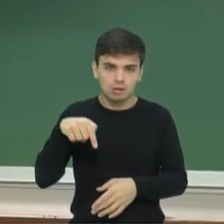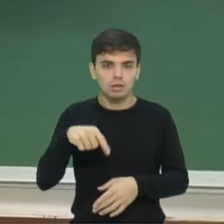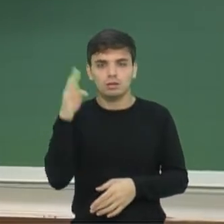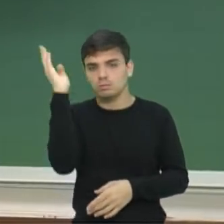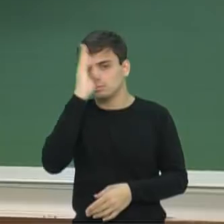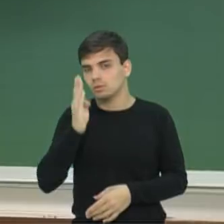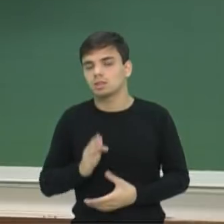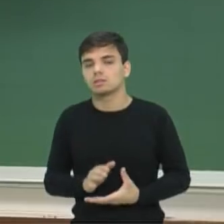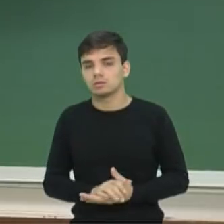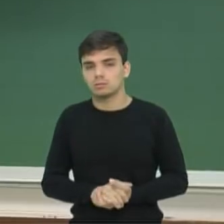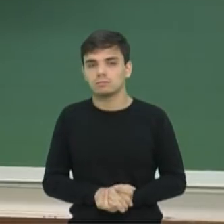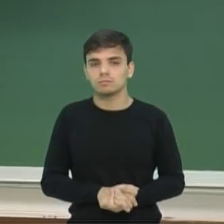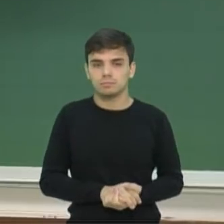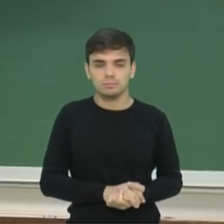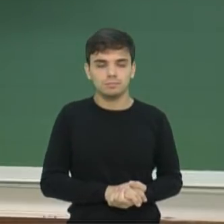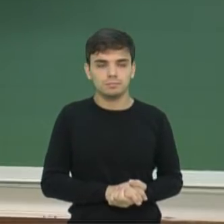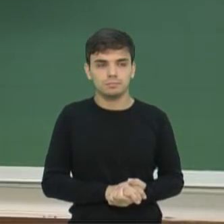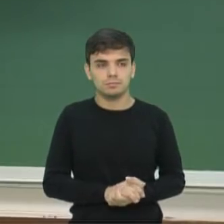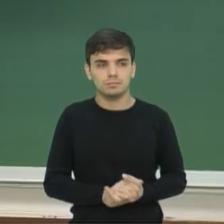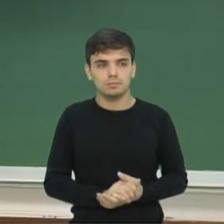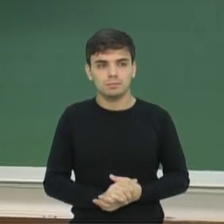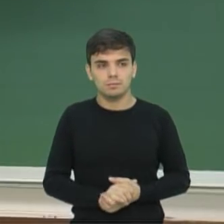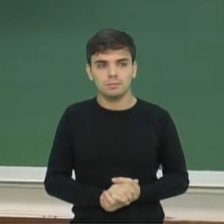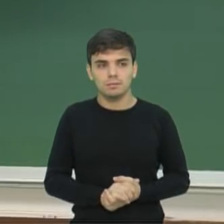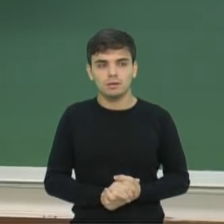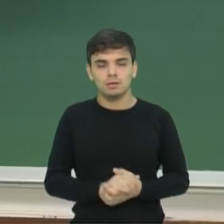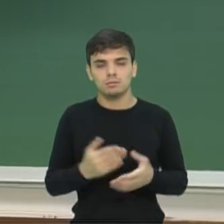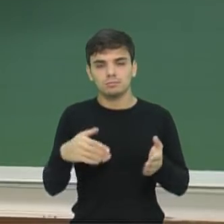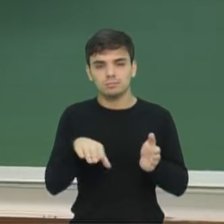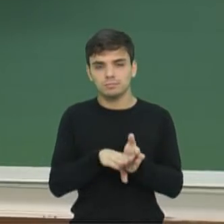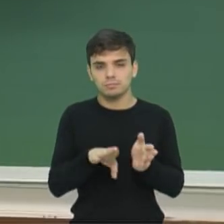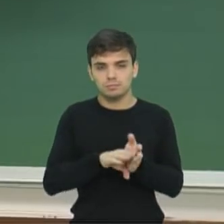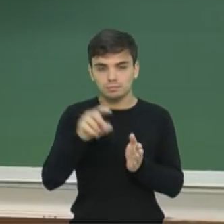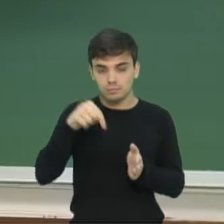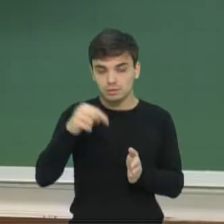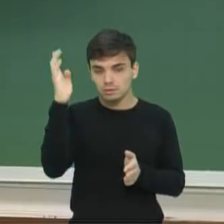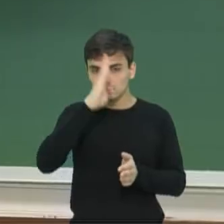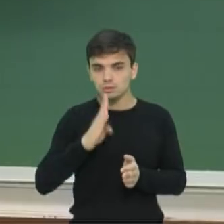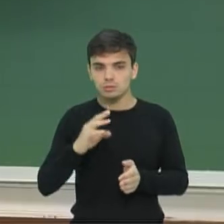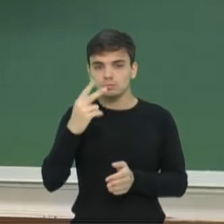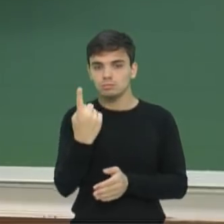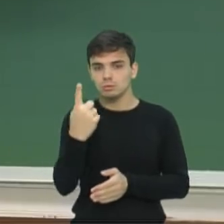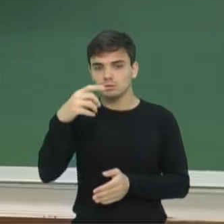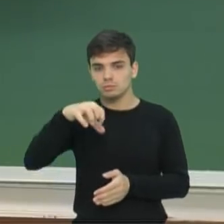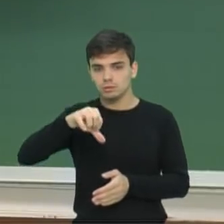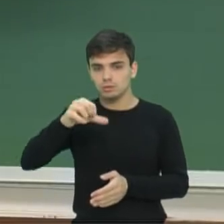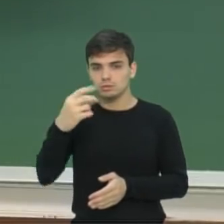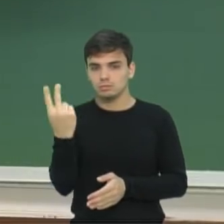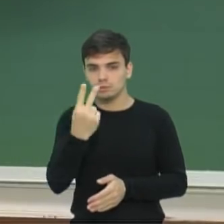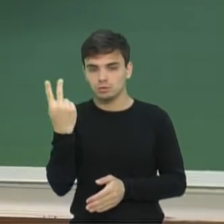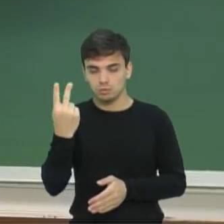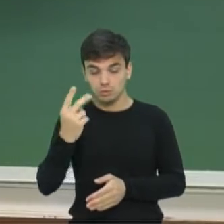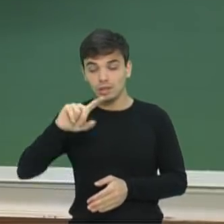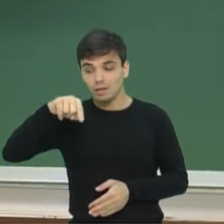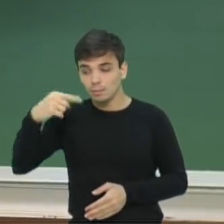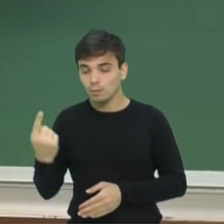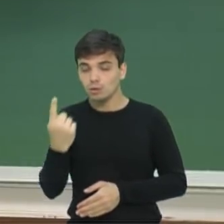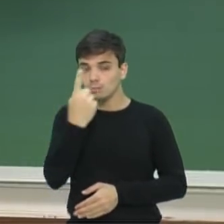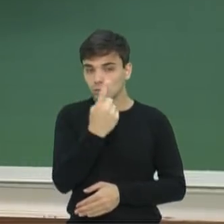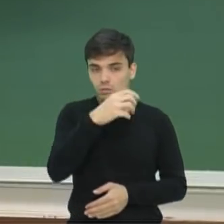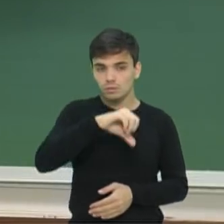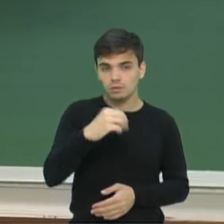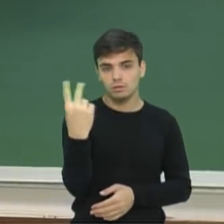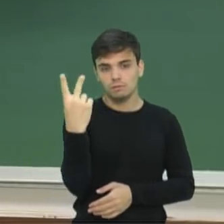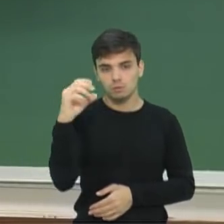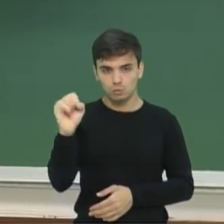temos a história do judô no Brasil. Então ele chega no Brasil ali em 1922 e em 1928, com a chegada de